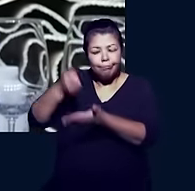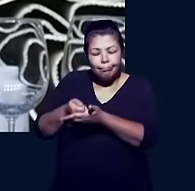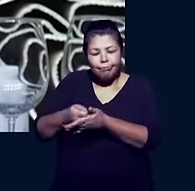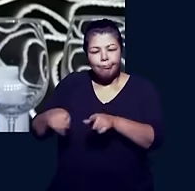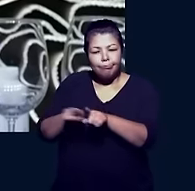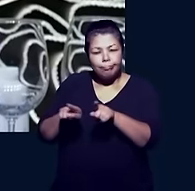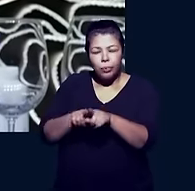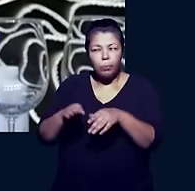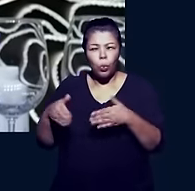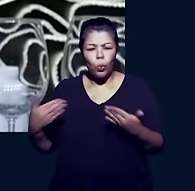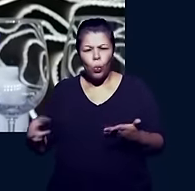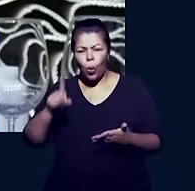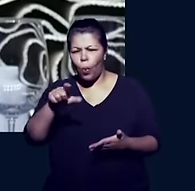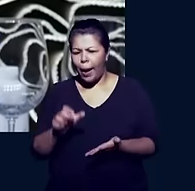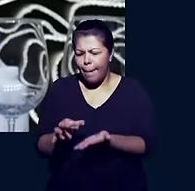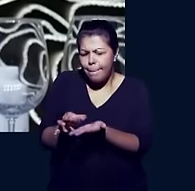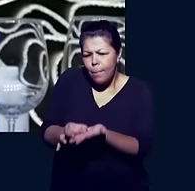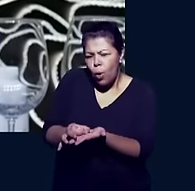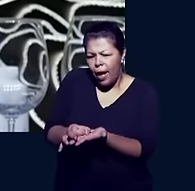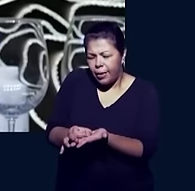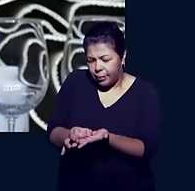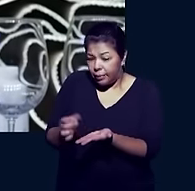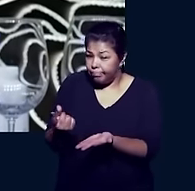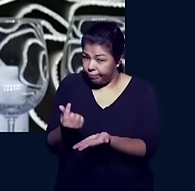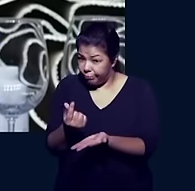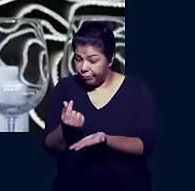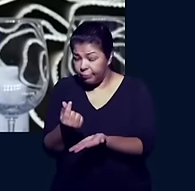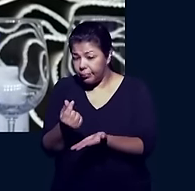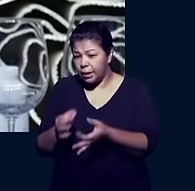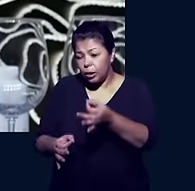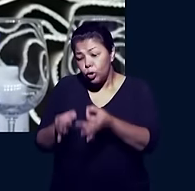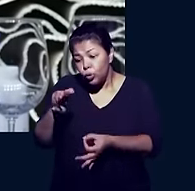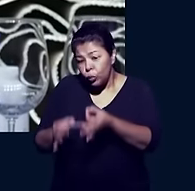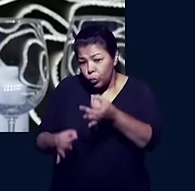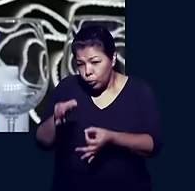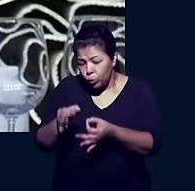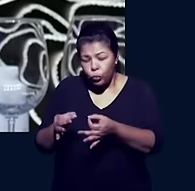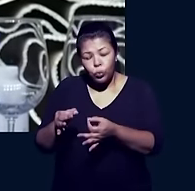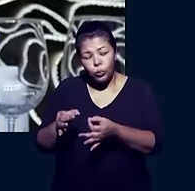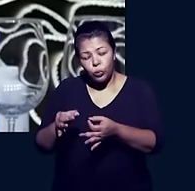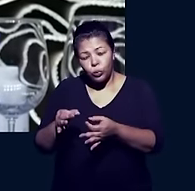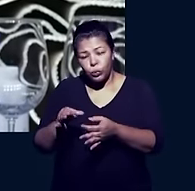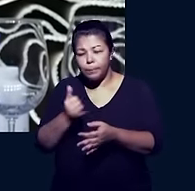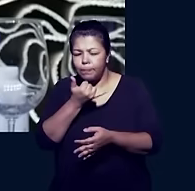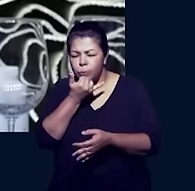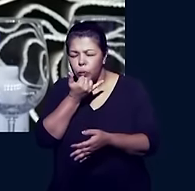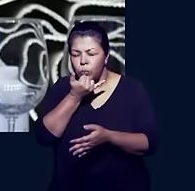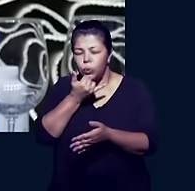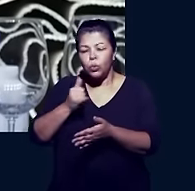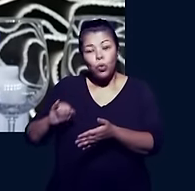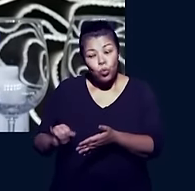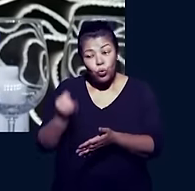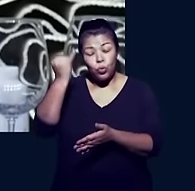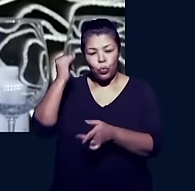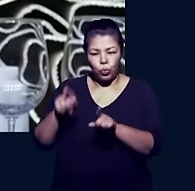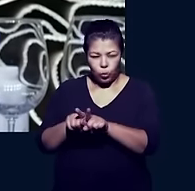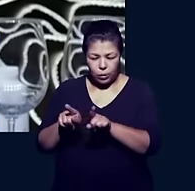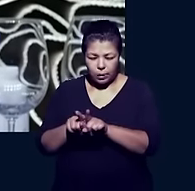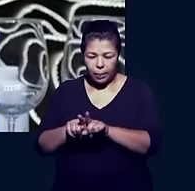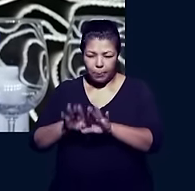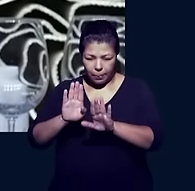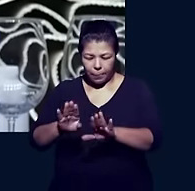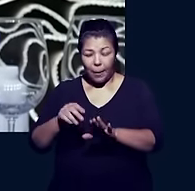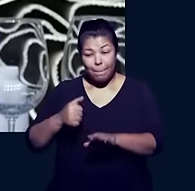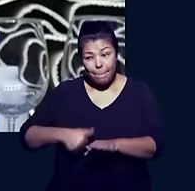risco e o que que a gente tá tendo esse ano a gente tá tendo uma situação onde os Estados Unidos teve a maior alta de juros nos últimos